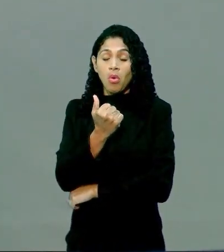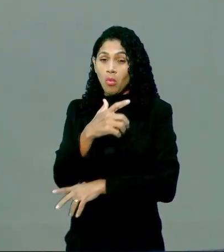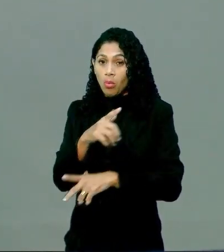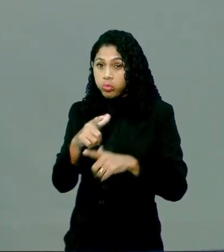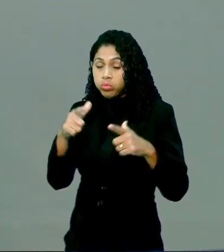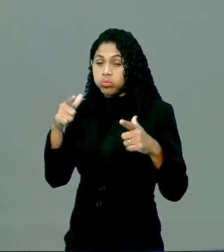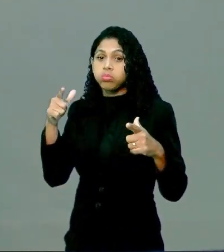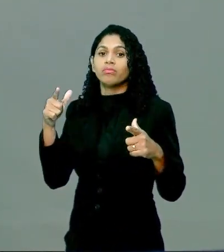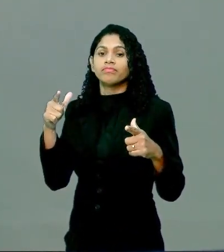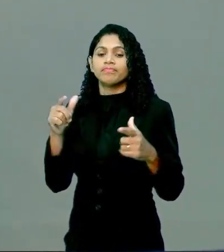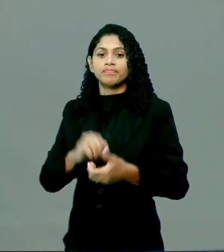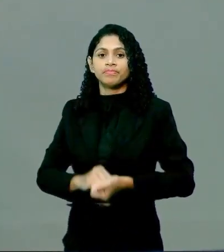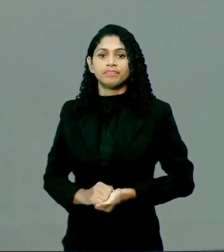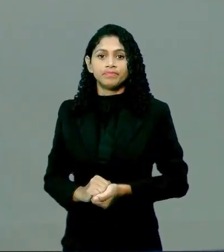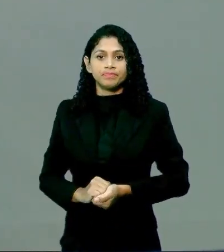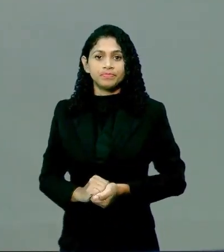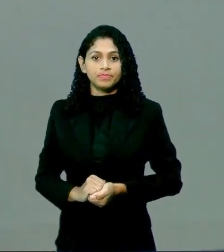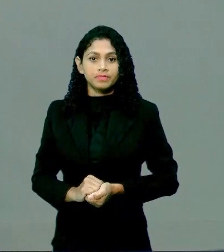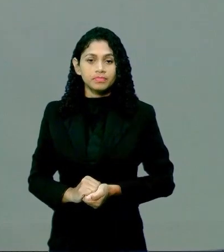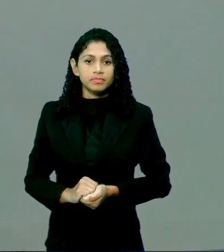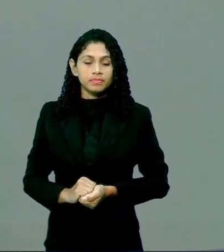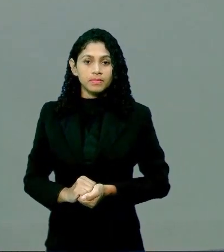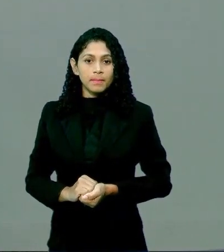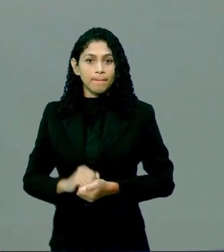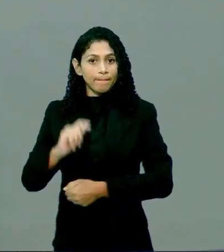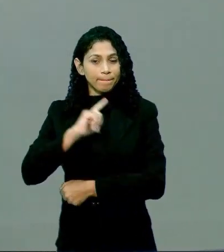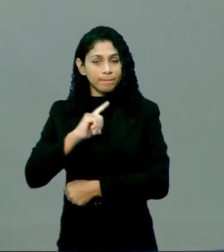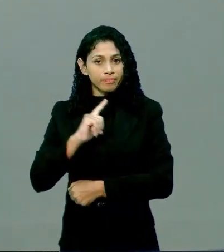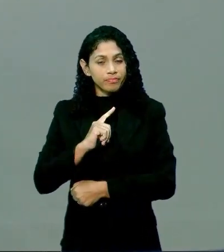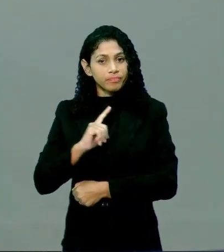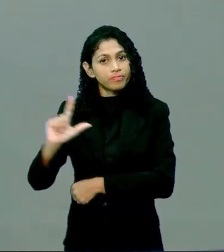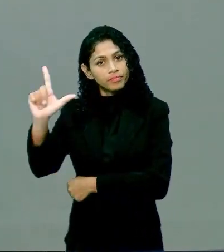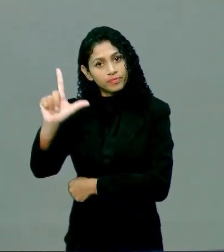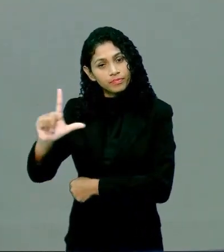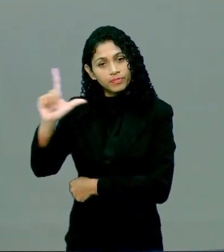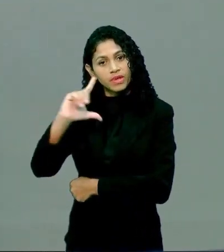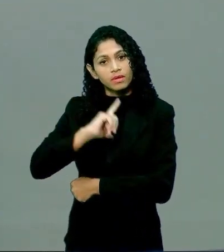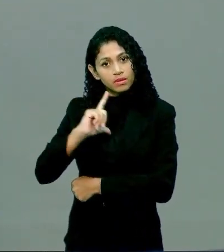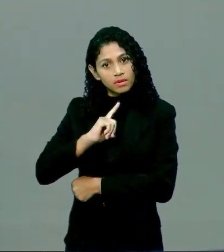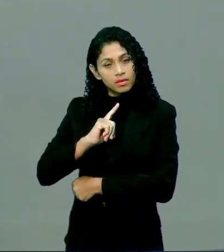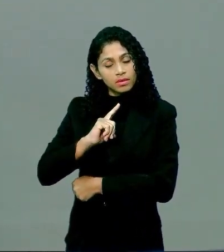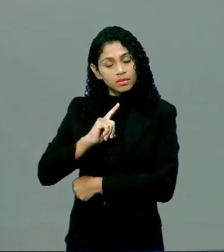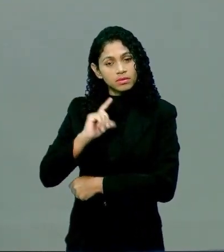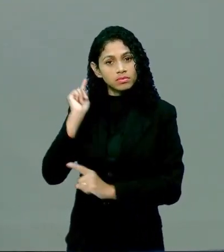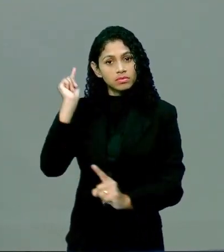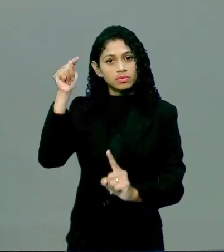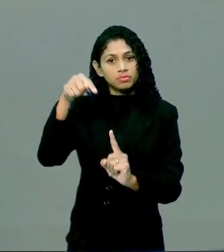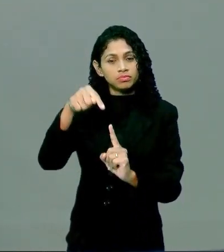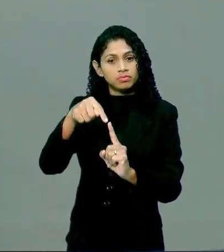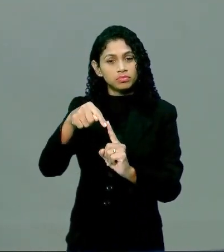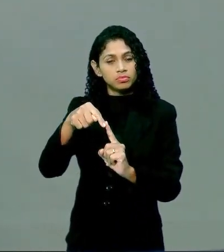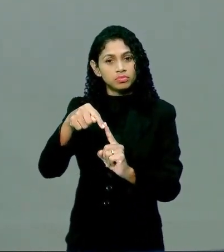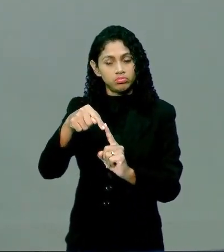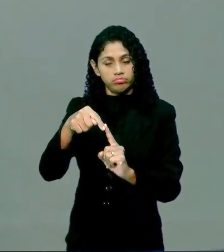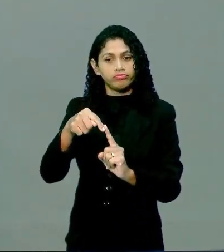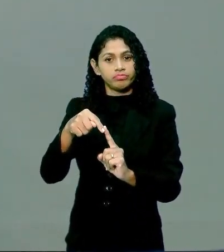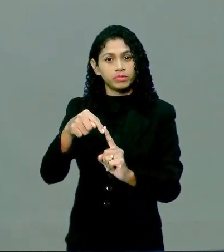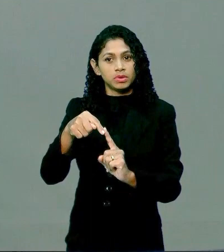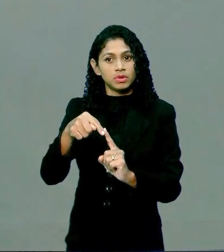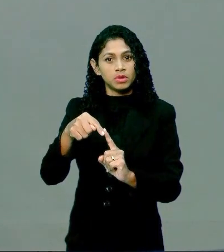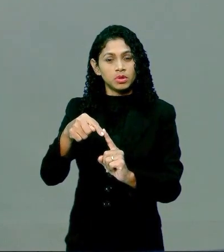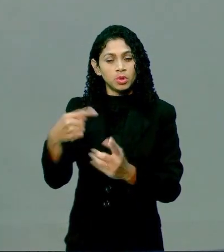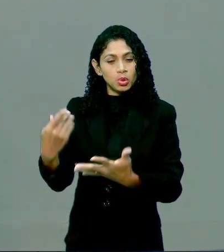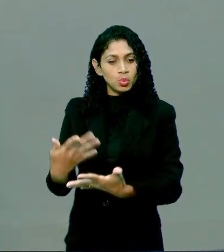de conotação e denotação. E já que o texto literário tem esse objetivo de despertar